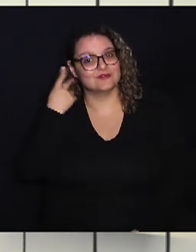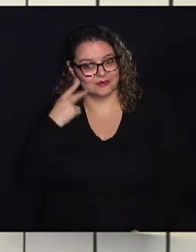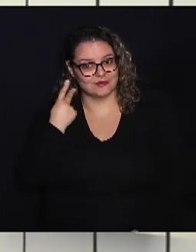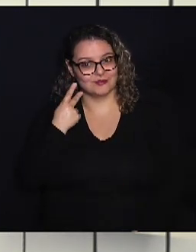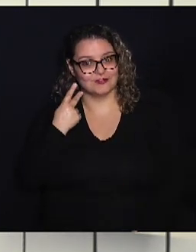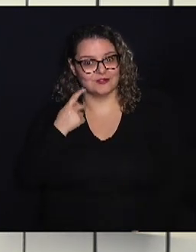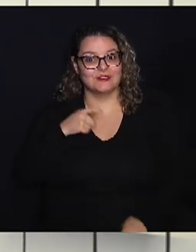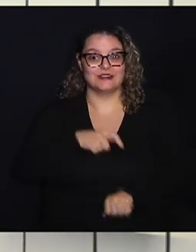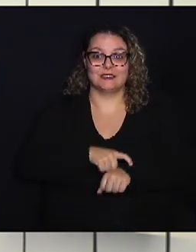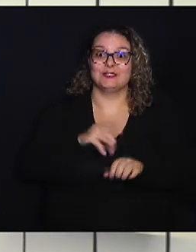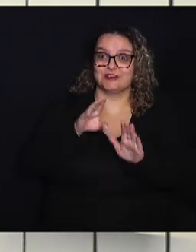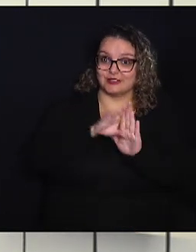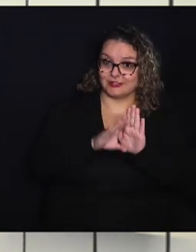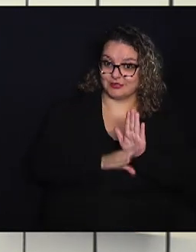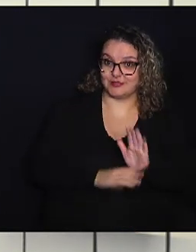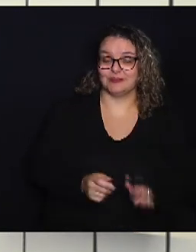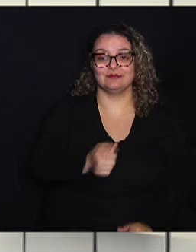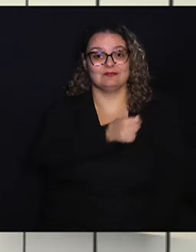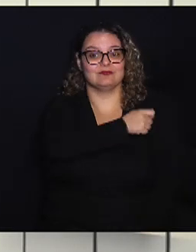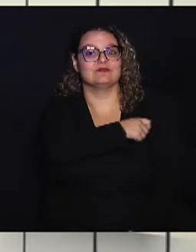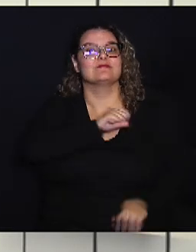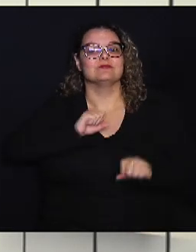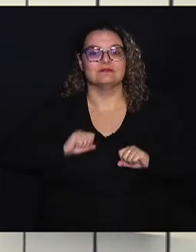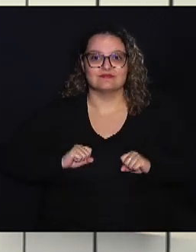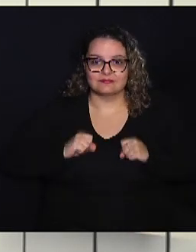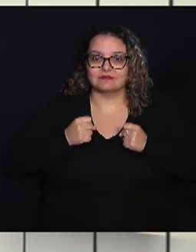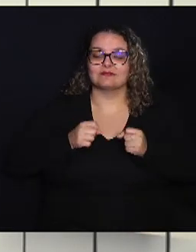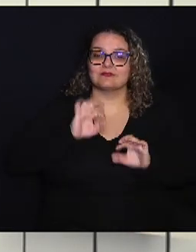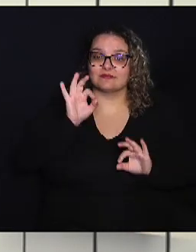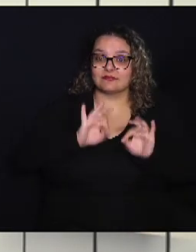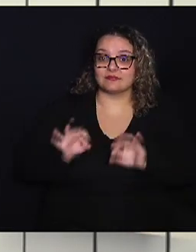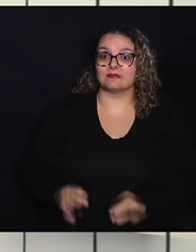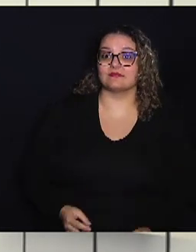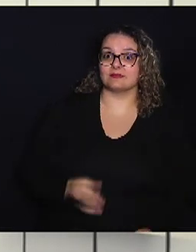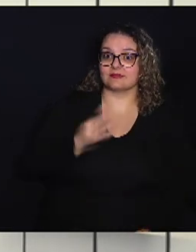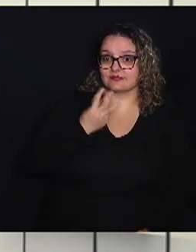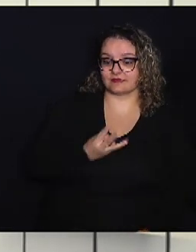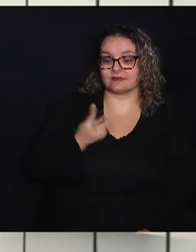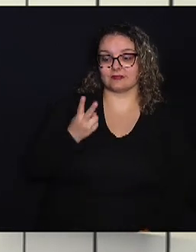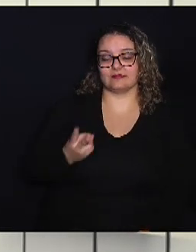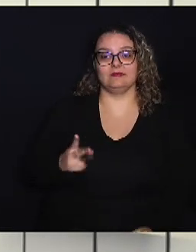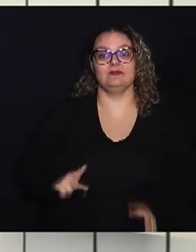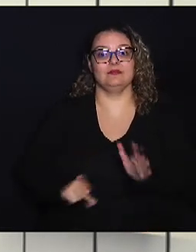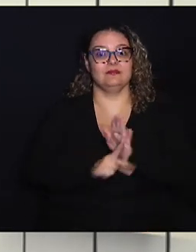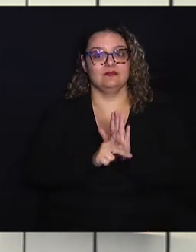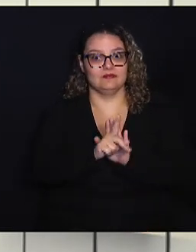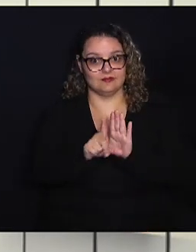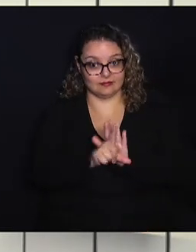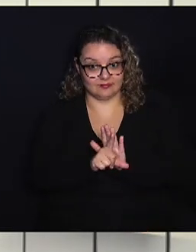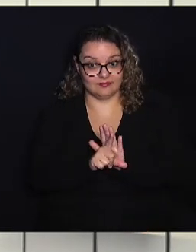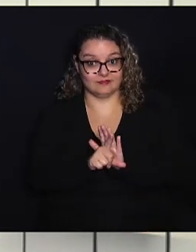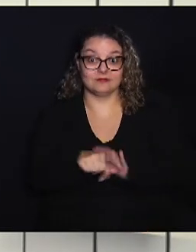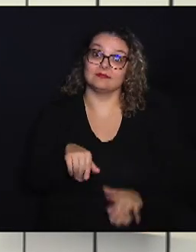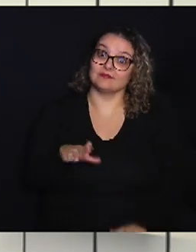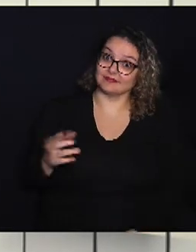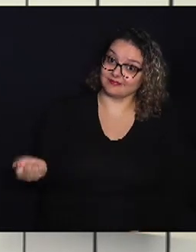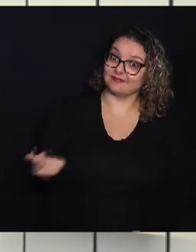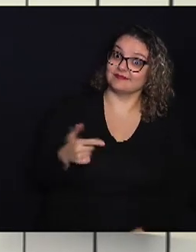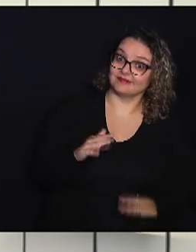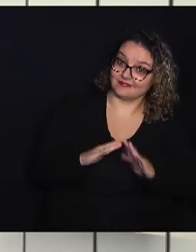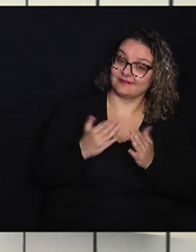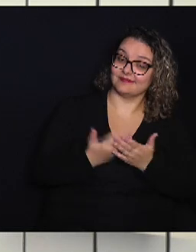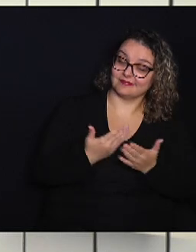Durante o programa, os alunos se empenharam. Foram elaborados 32 projetos de lei. Muito além das escolas,